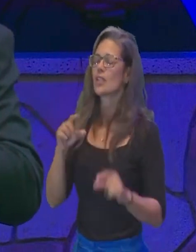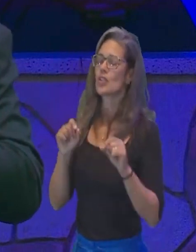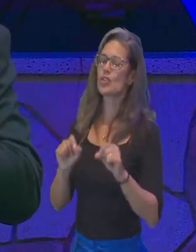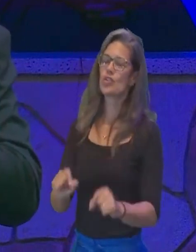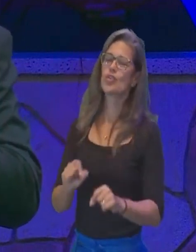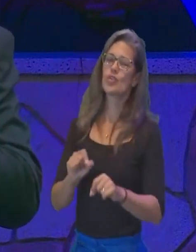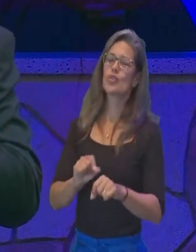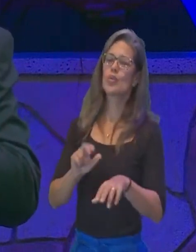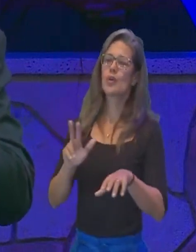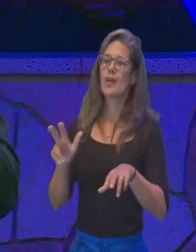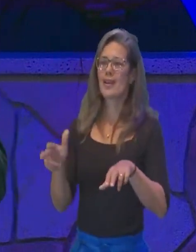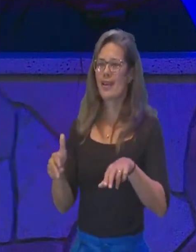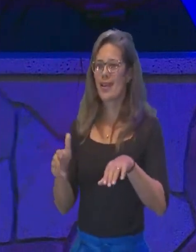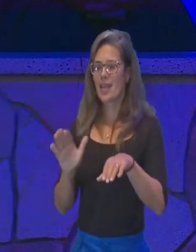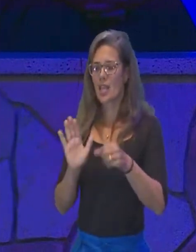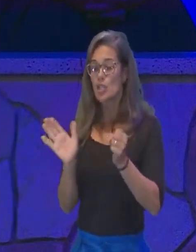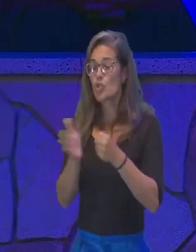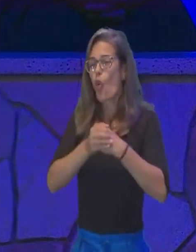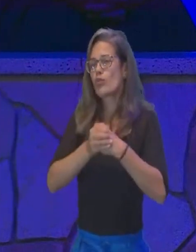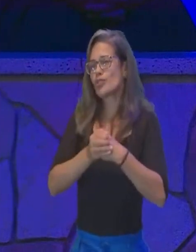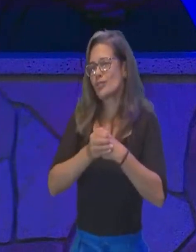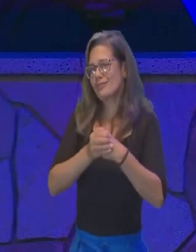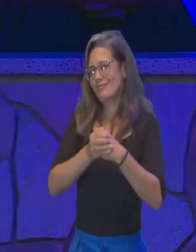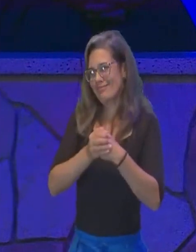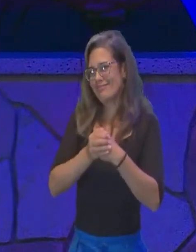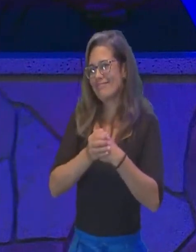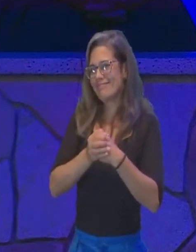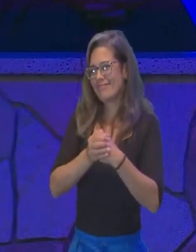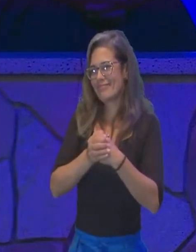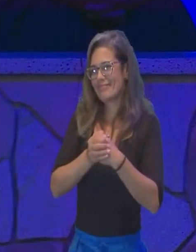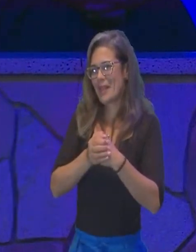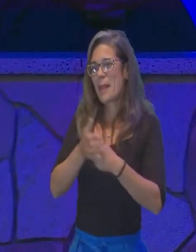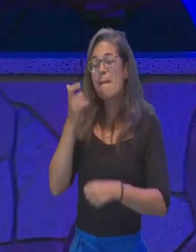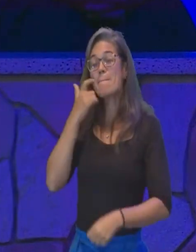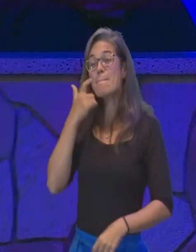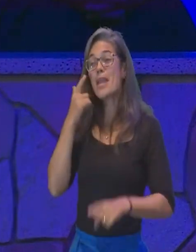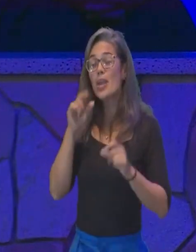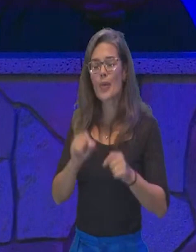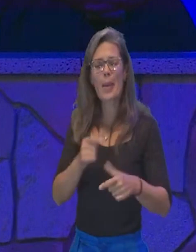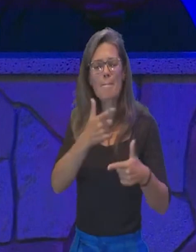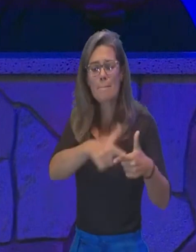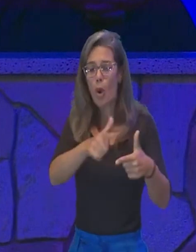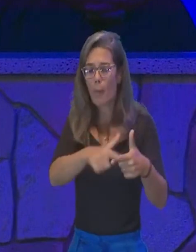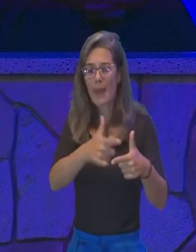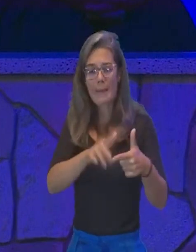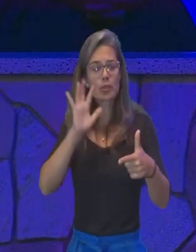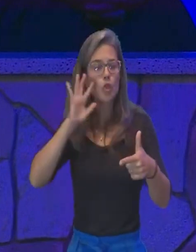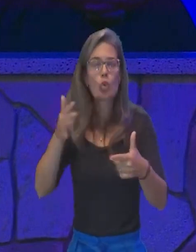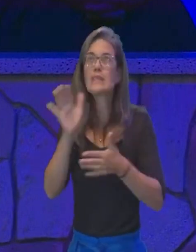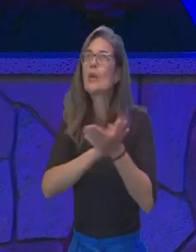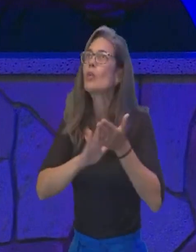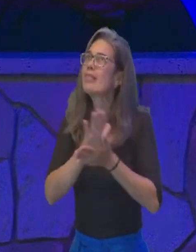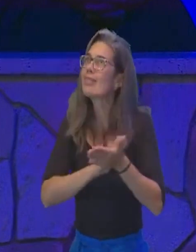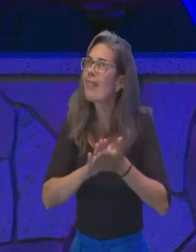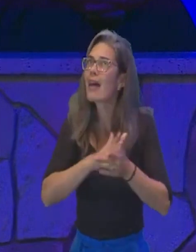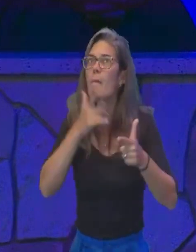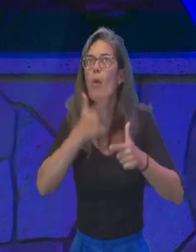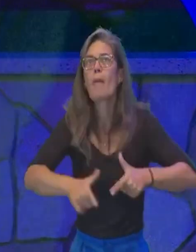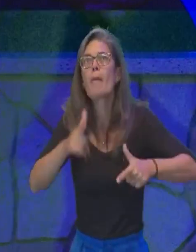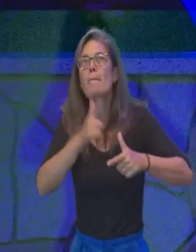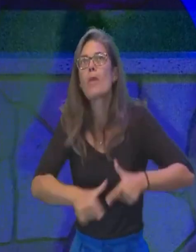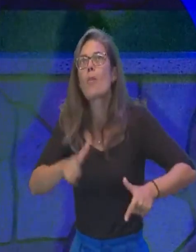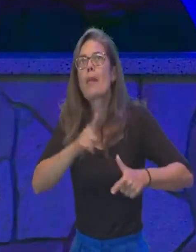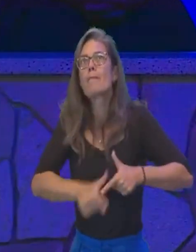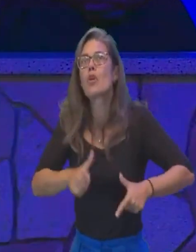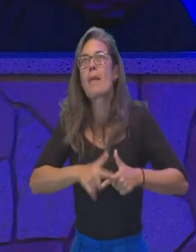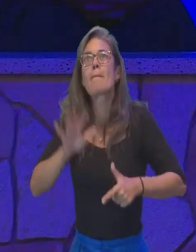alguns problemas da vida não têm solução, estão numa caverna emocional de problemas, caverna emocional por causa da